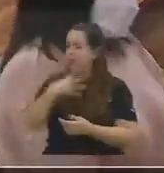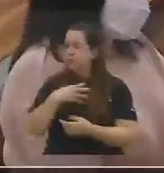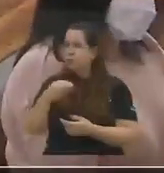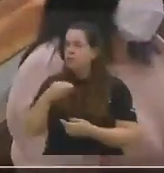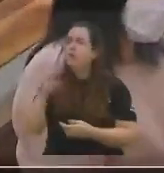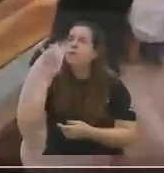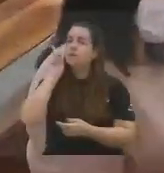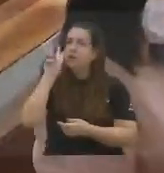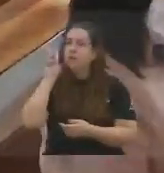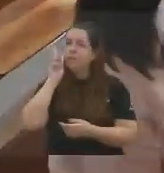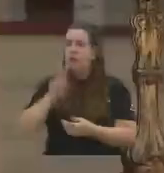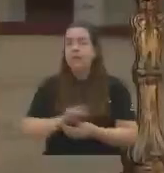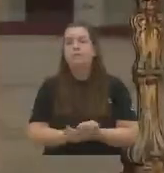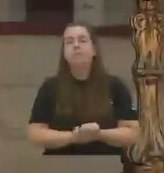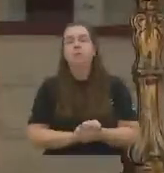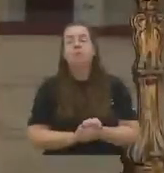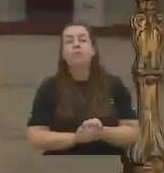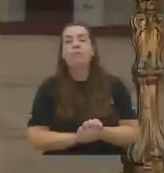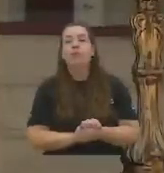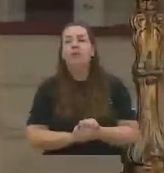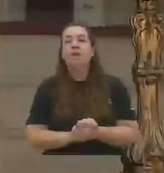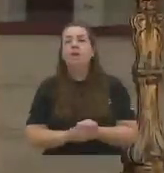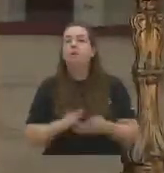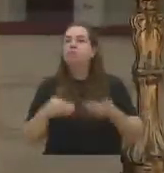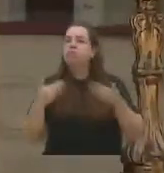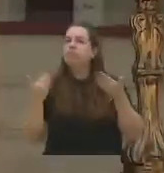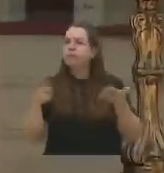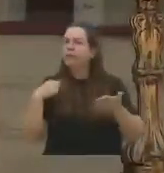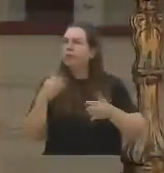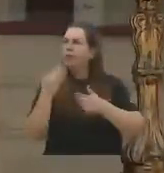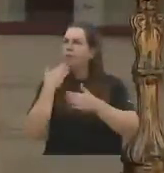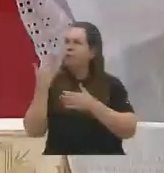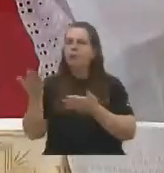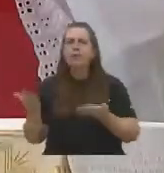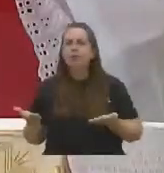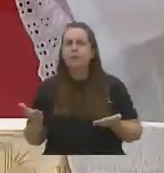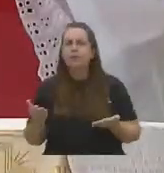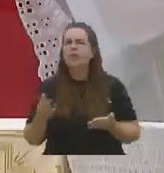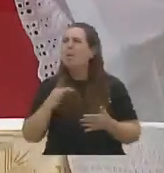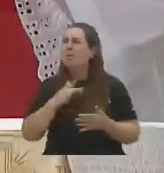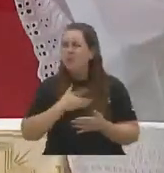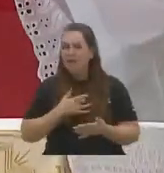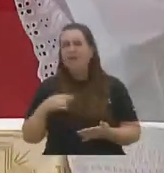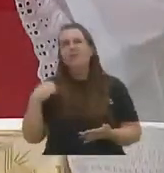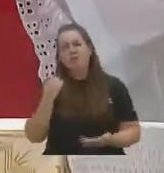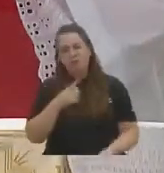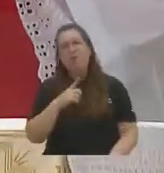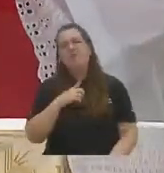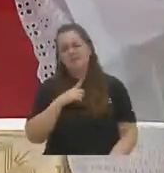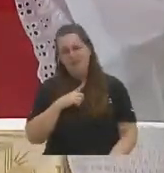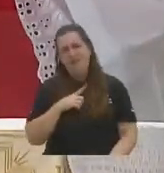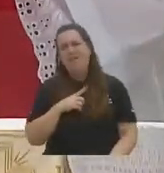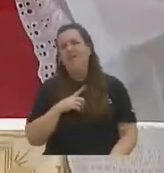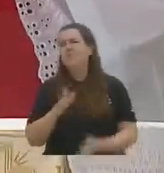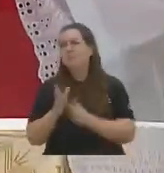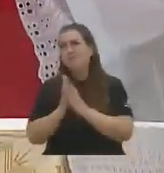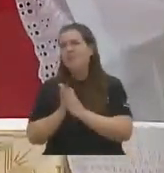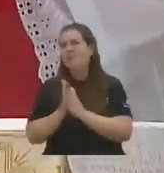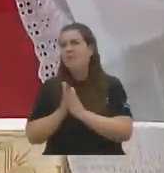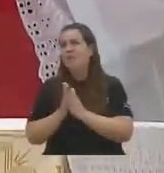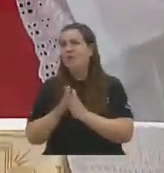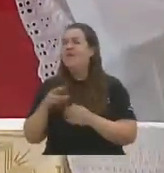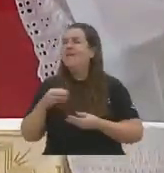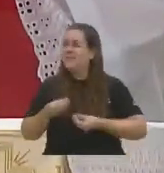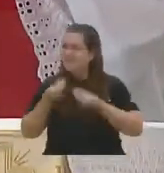Lembrai-vos, ó Pai, dos vossos filhos. Enfim, nós vos pedimos, tende piedade de todos nós e